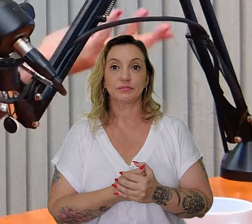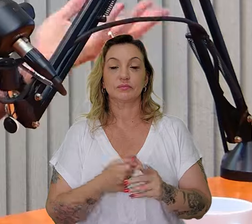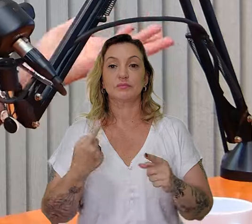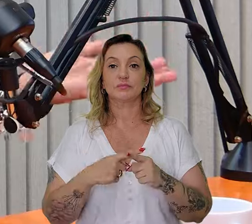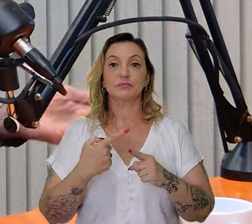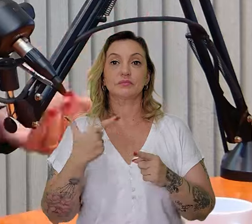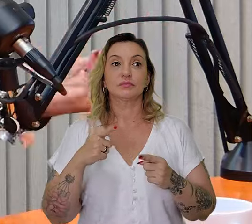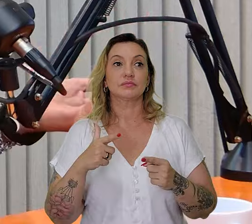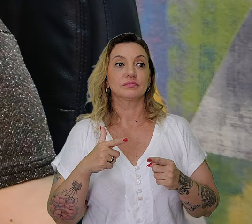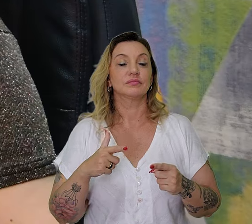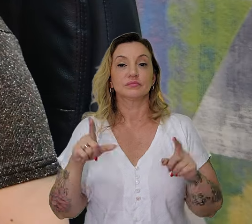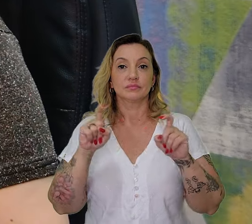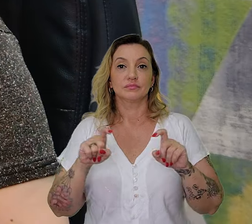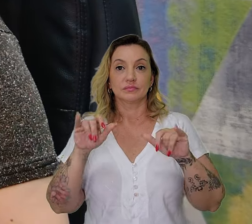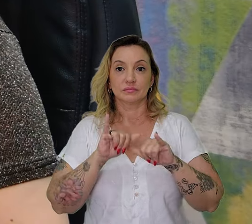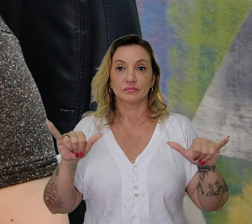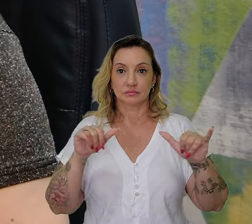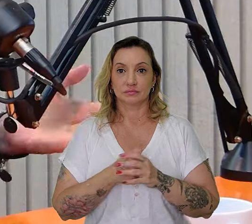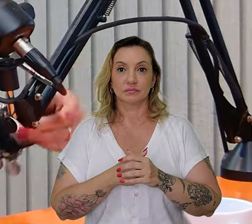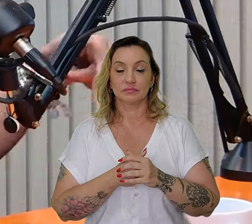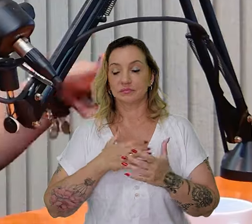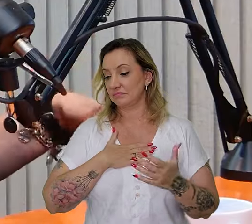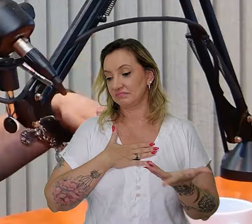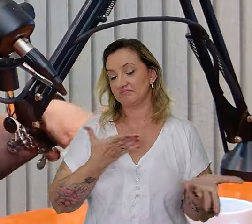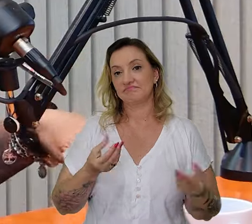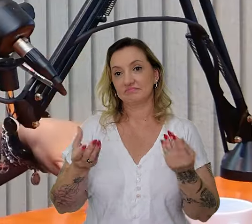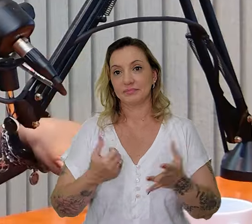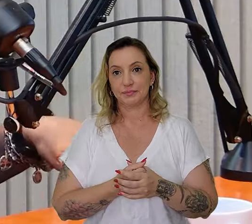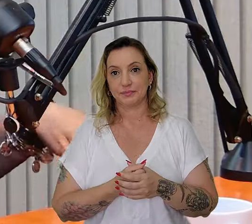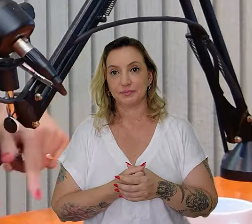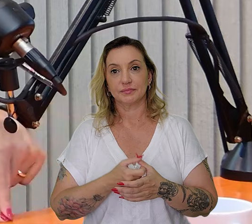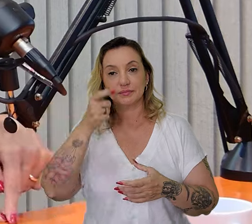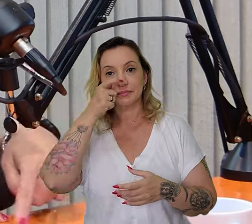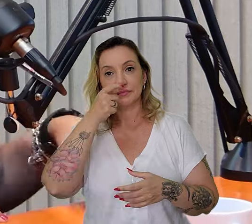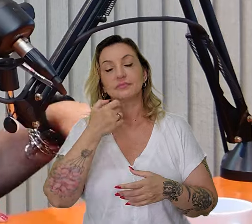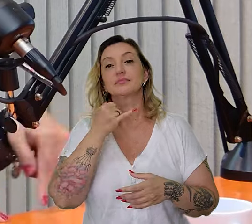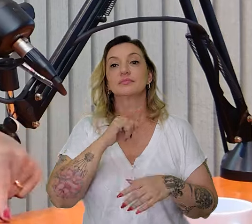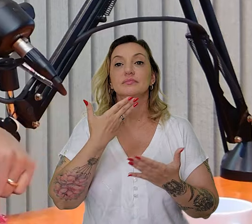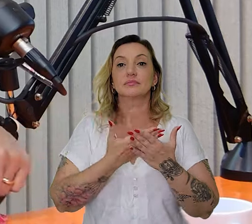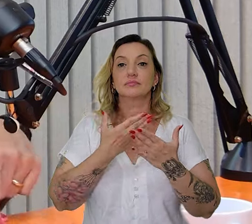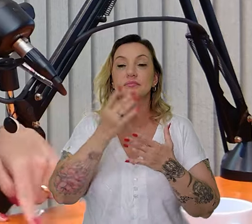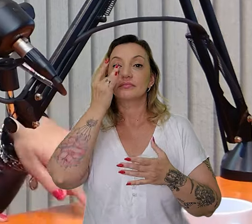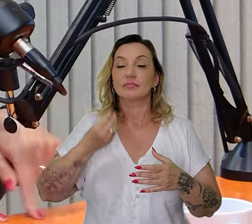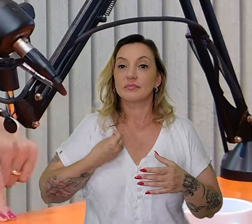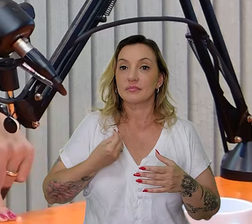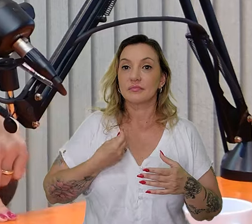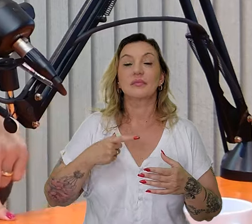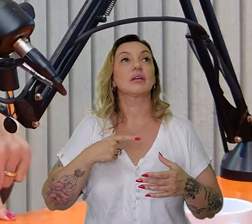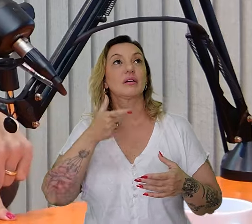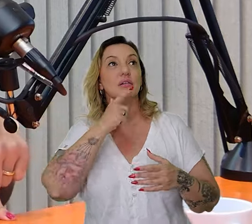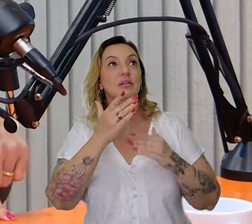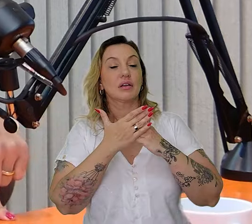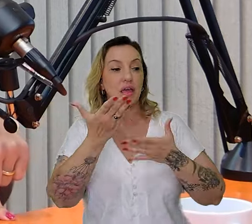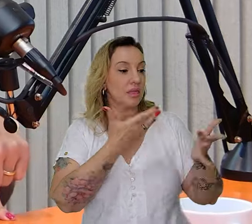marketing você fala não precisa né né agora Entertainment Business se você tá fazendo no Campos você tem um ganho ali de networking porque a gente tem